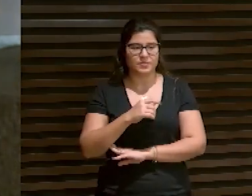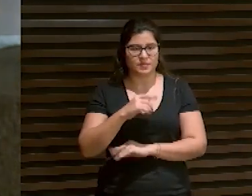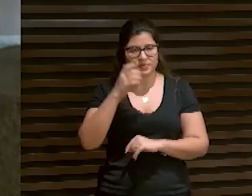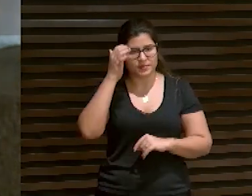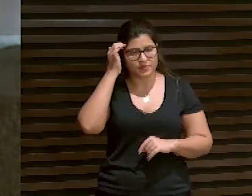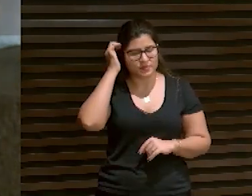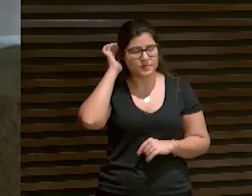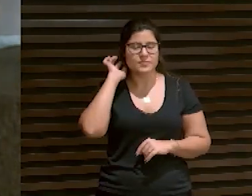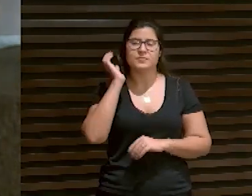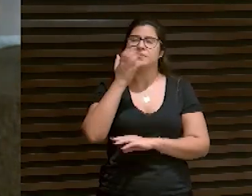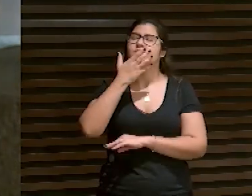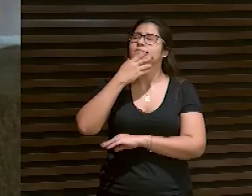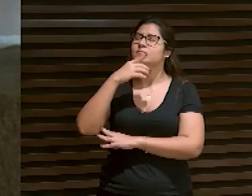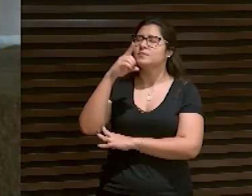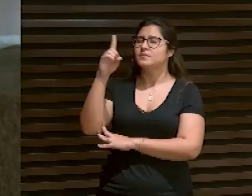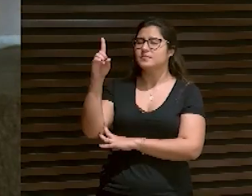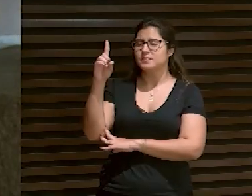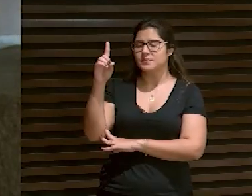Pai,